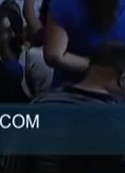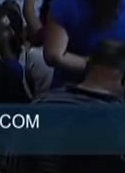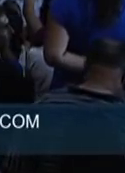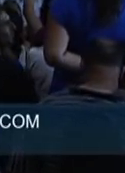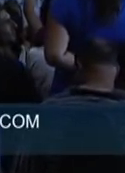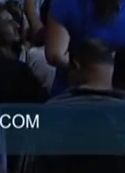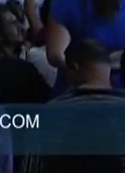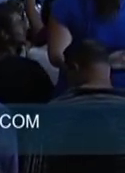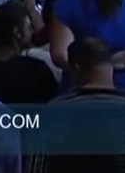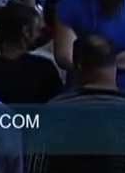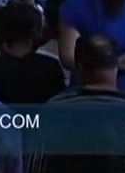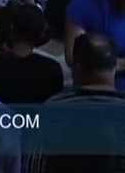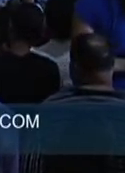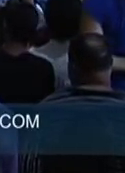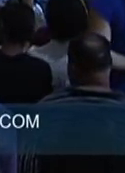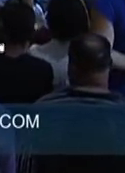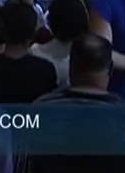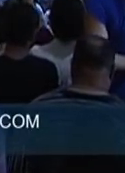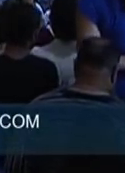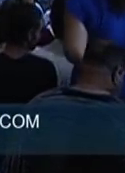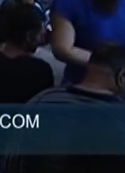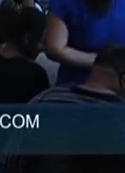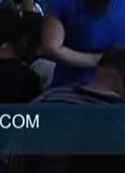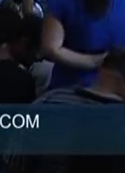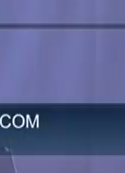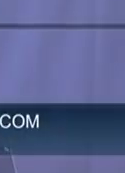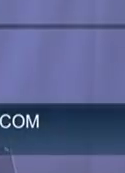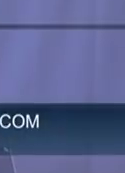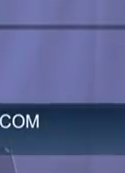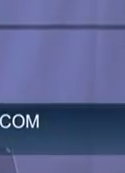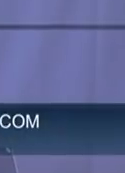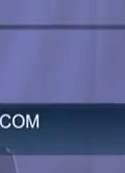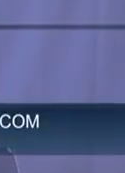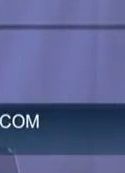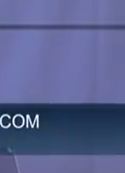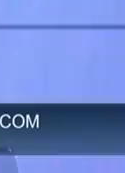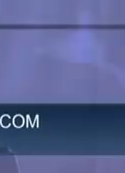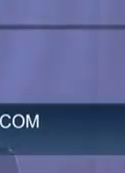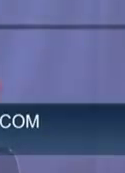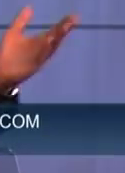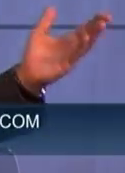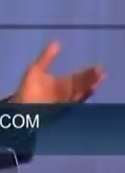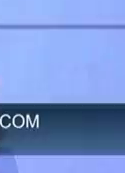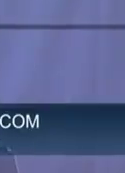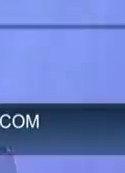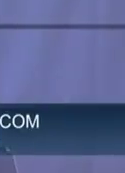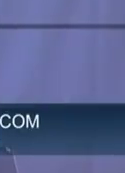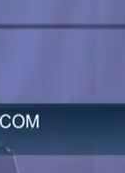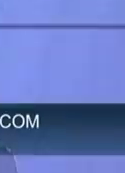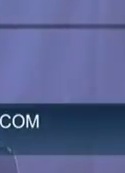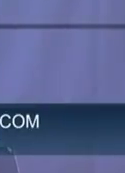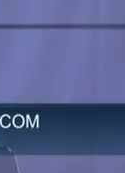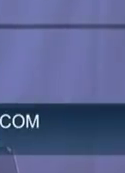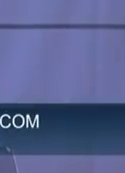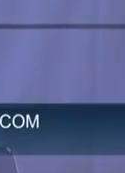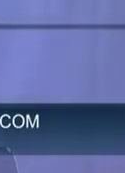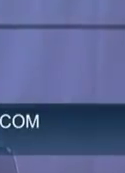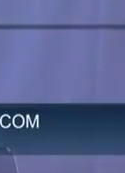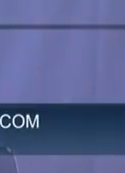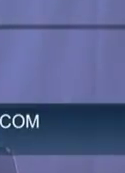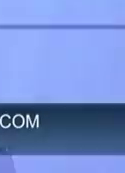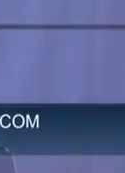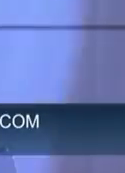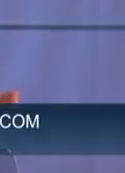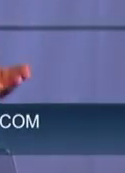um prazer recebê-los no momento em que nós celebramos as festas de Natal na presença da nossa presidenta